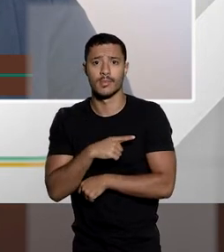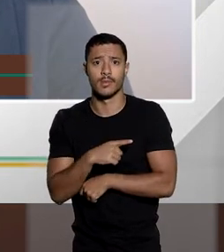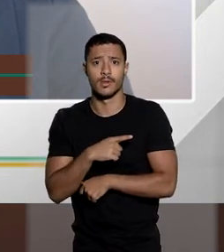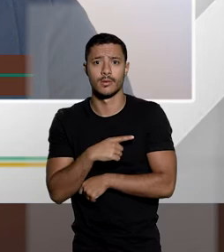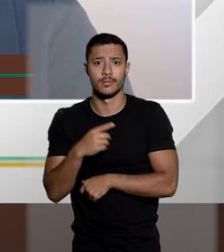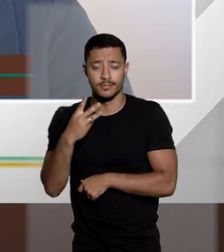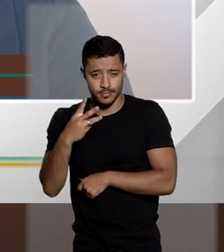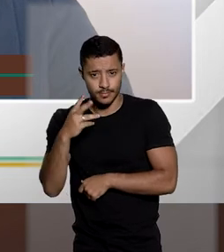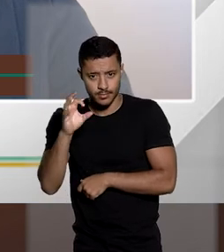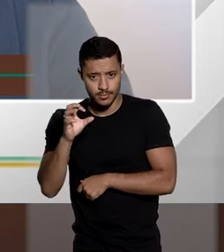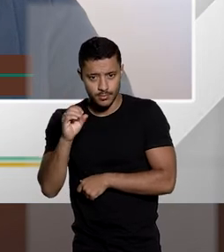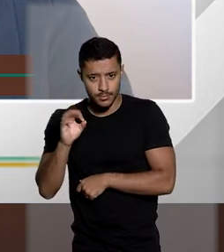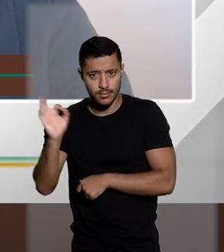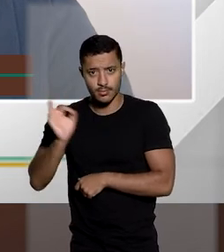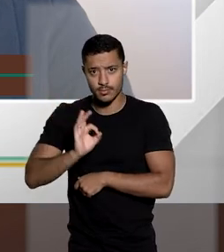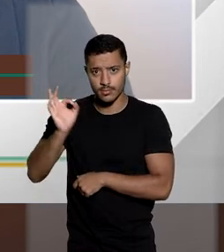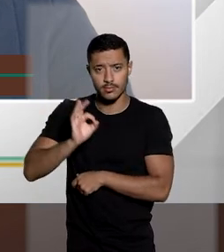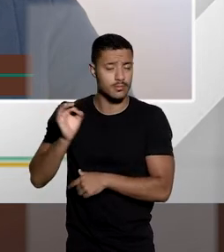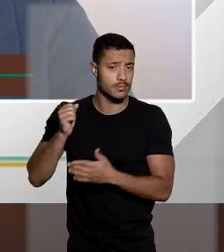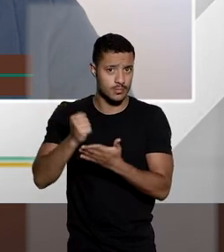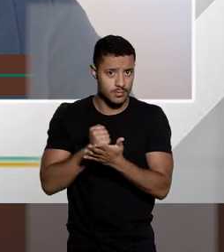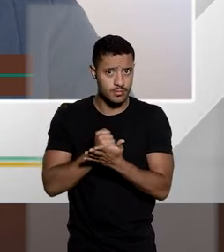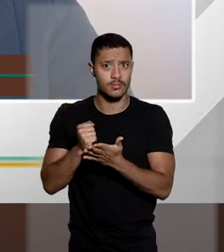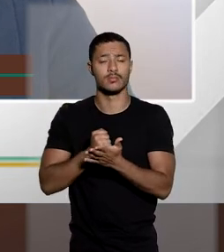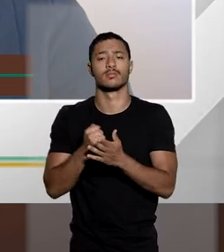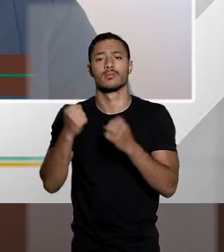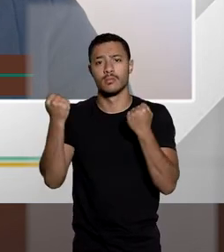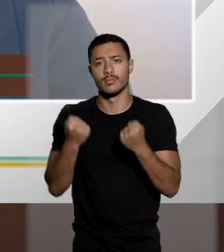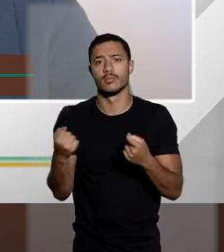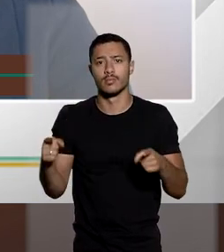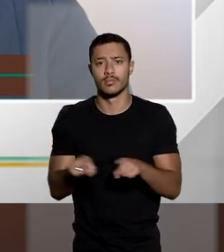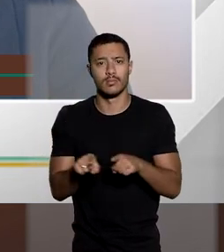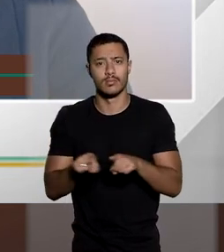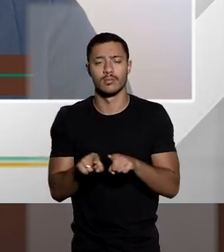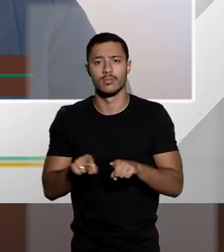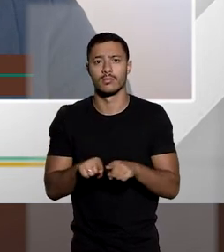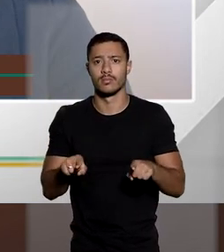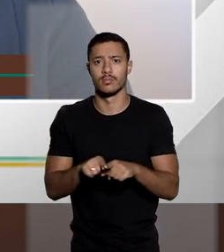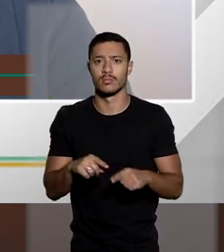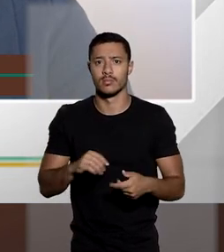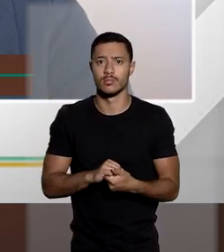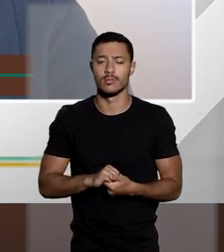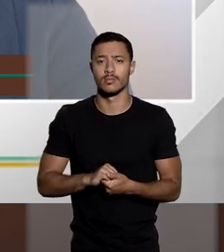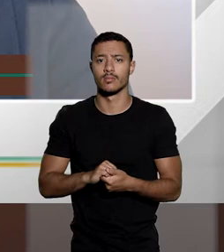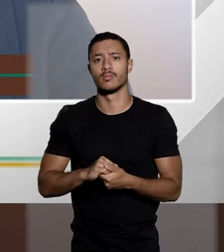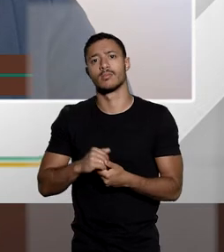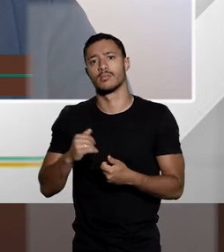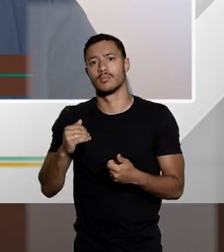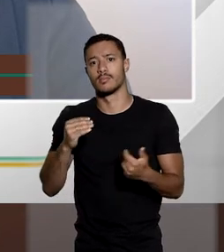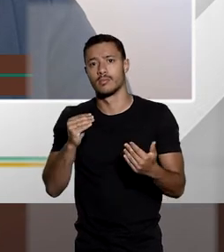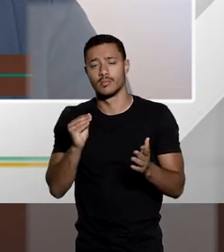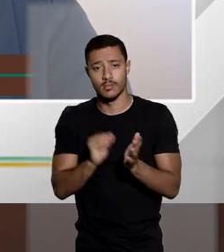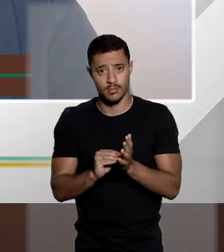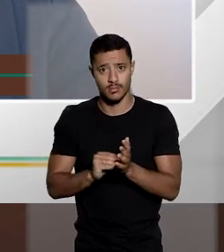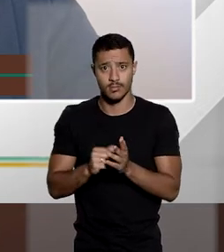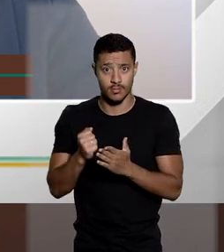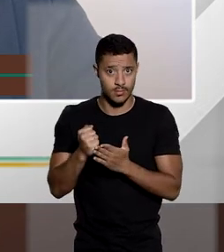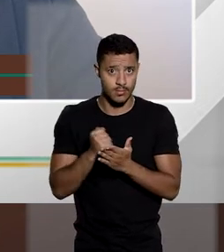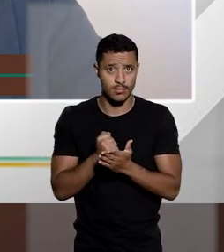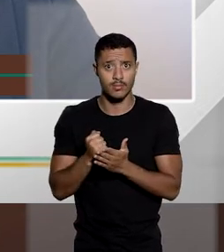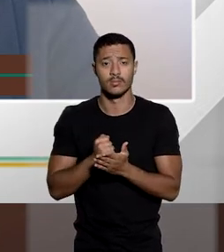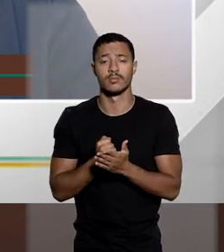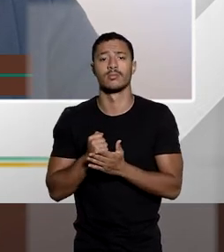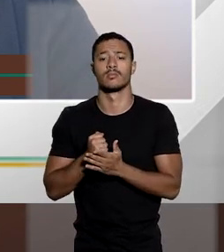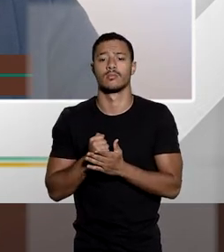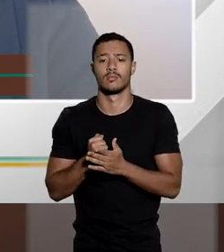de até 30% do contrato e ela pode ser instada na inadimplência da contratada em